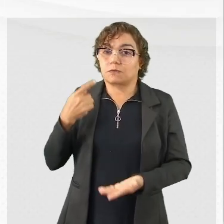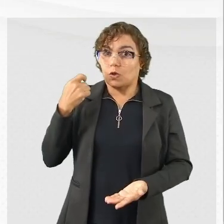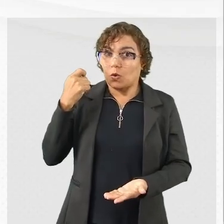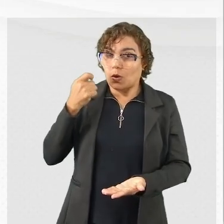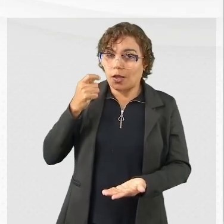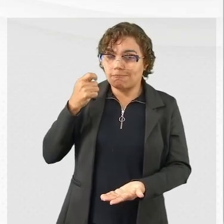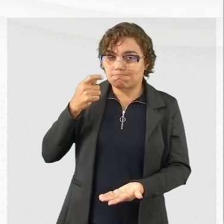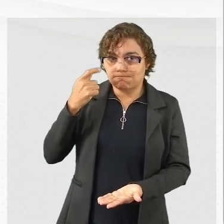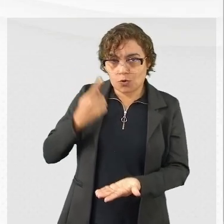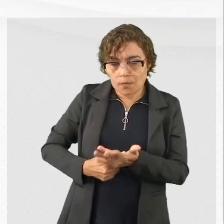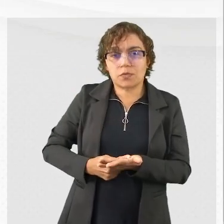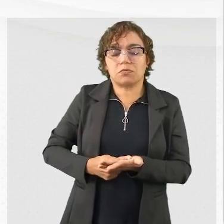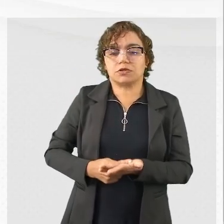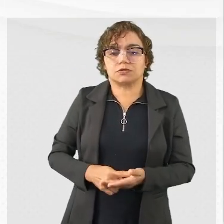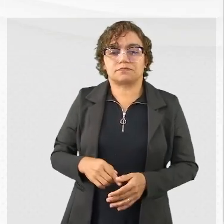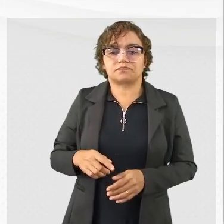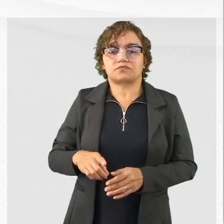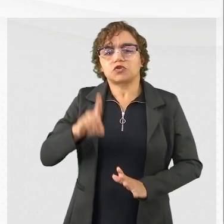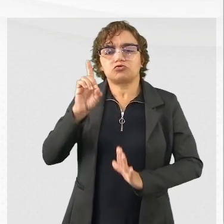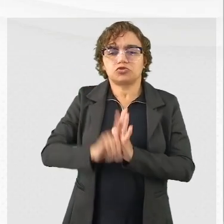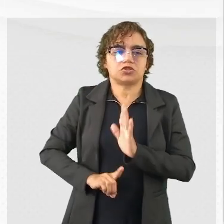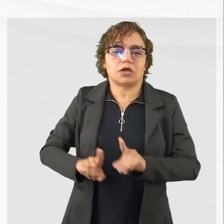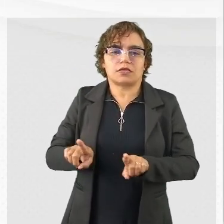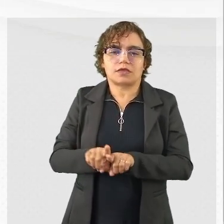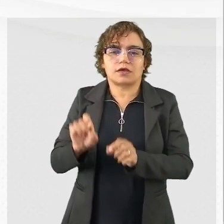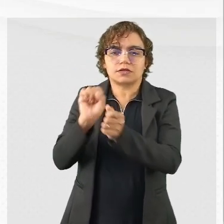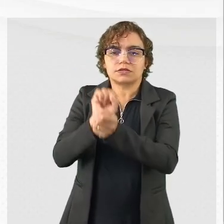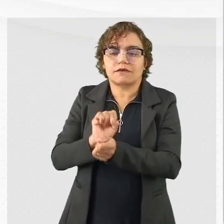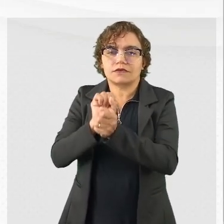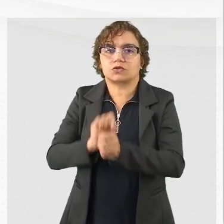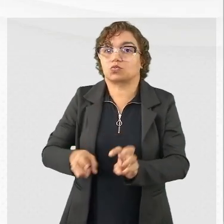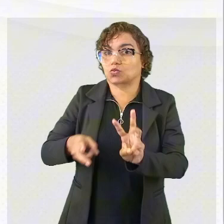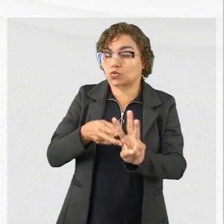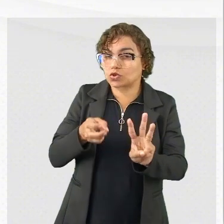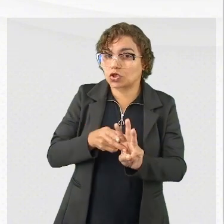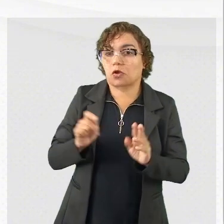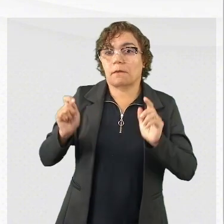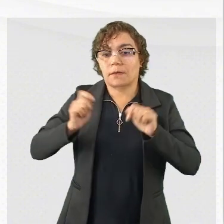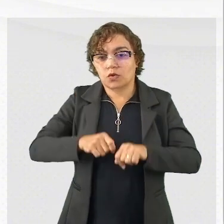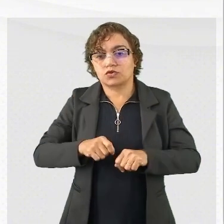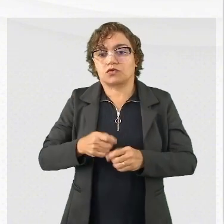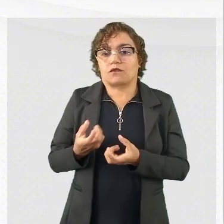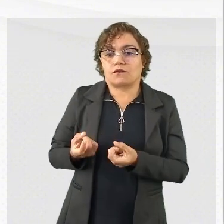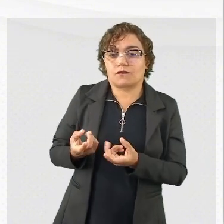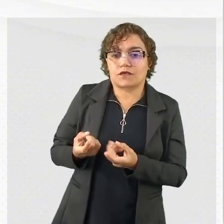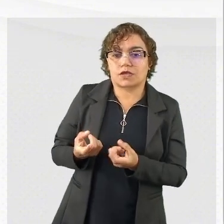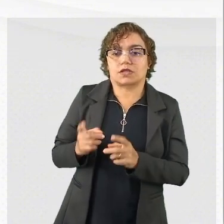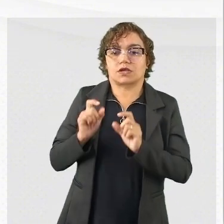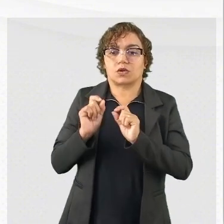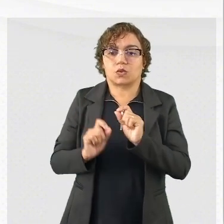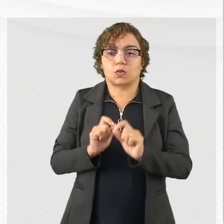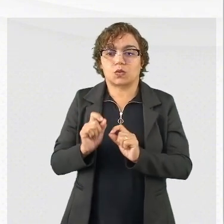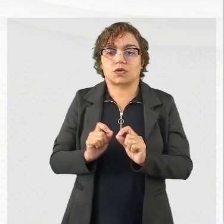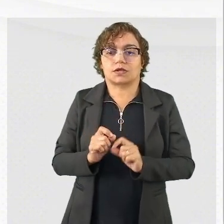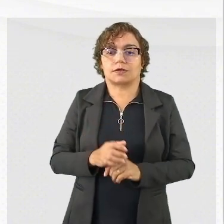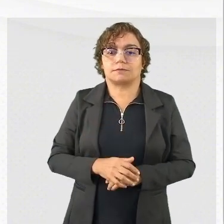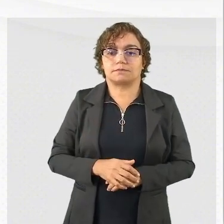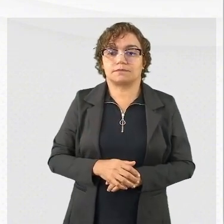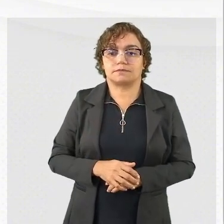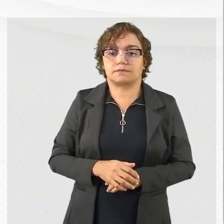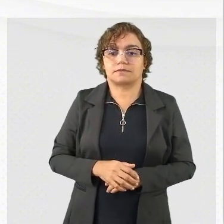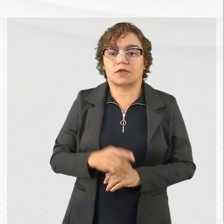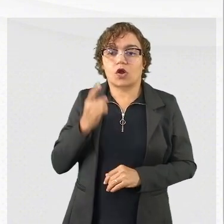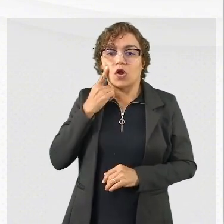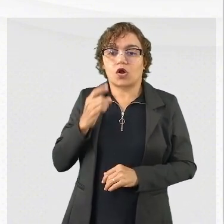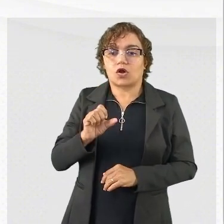direitos. Ele tinha o direito de escravização dos indígenas, eles podiam vender conceder sesmarias, que era um título de